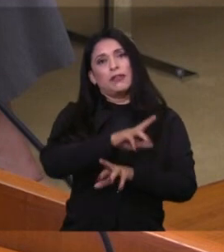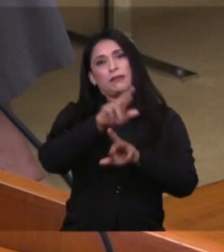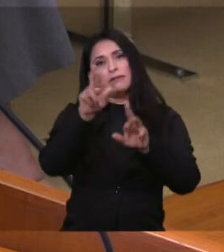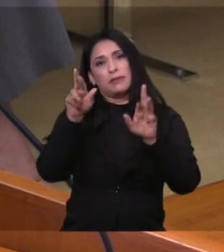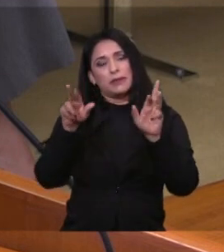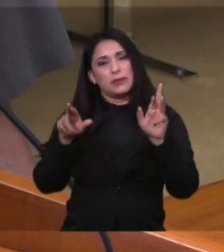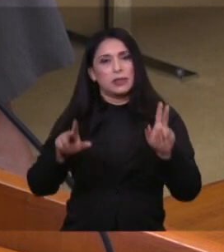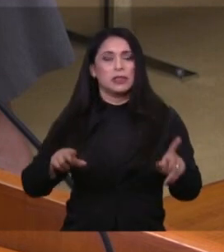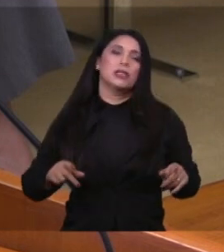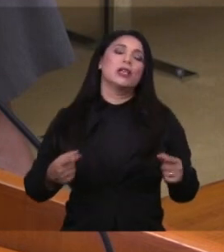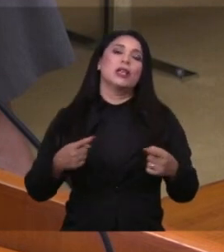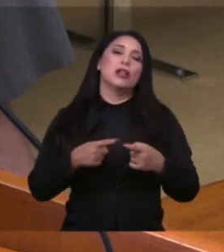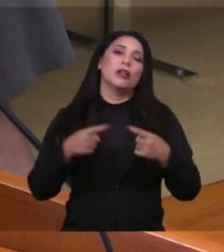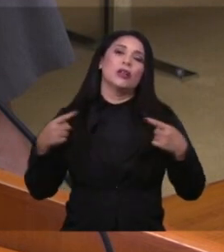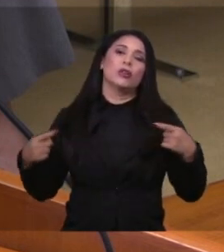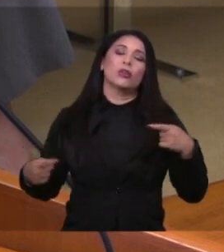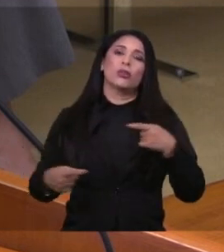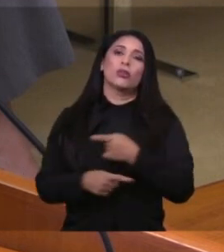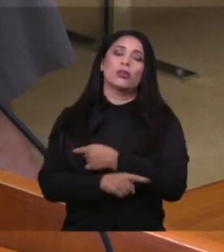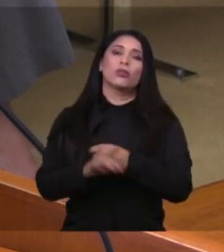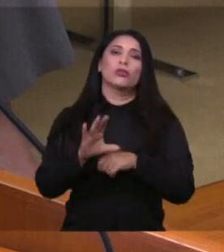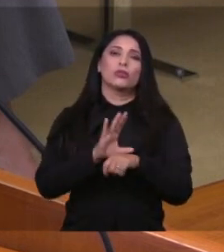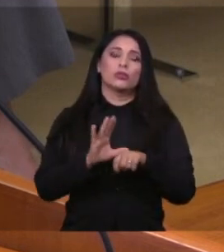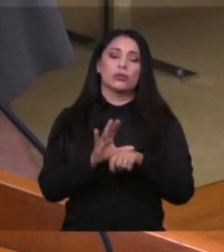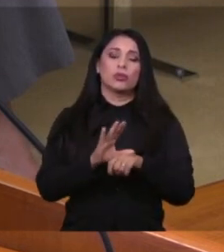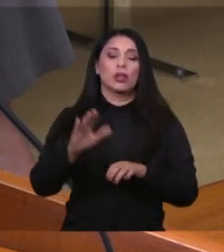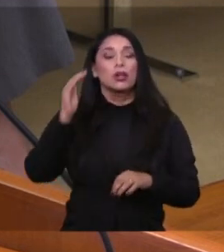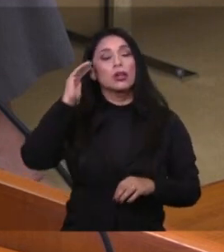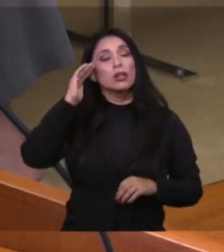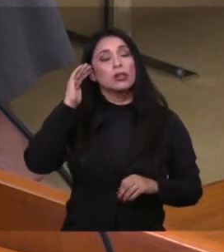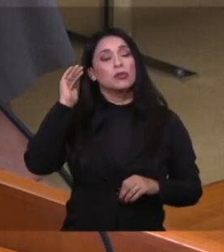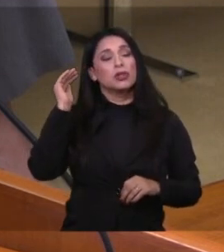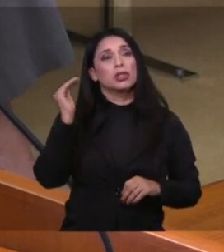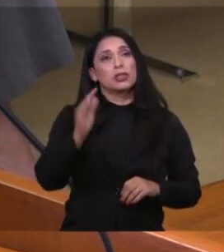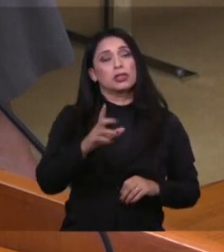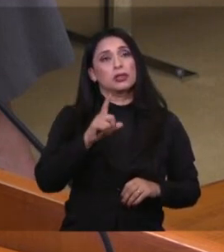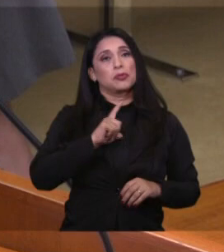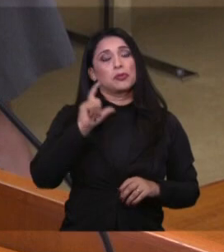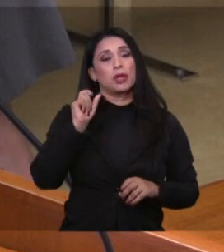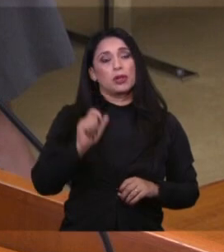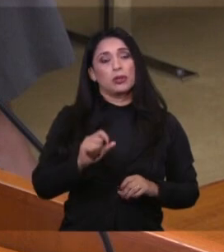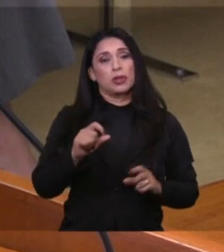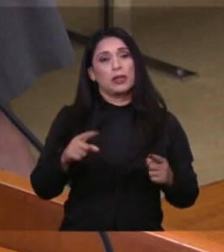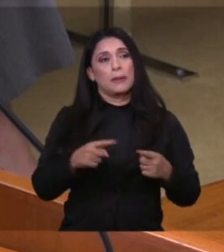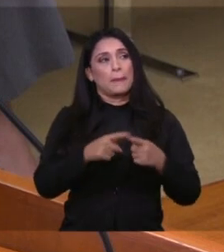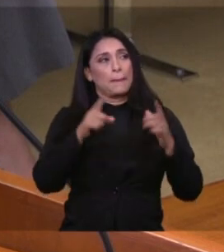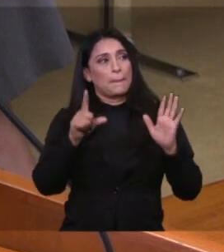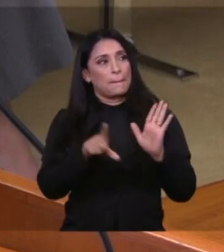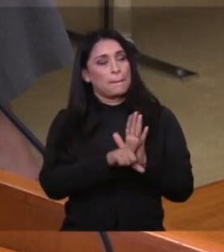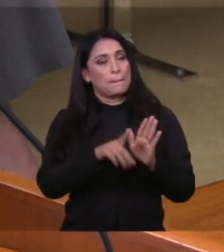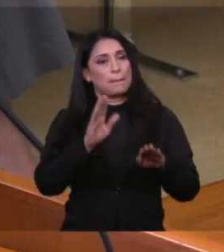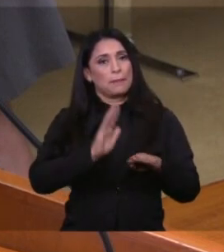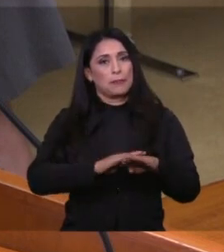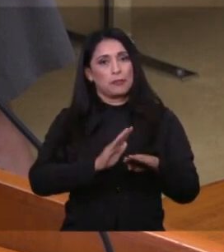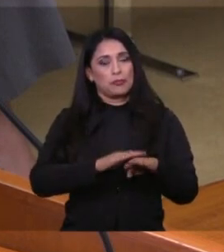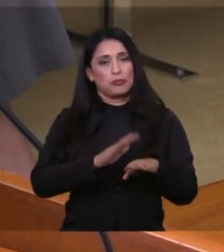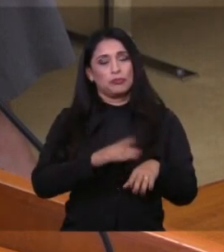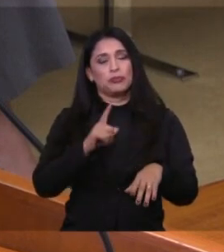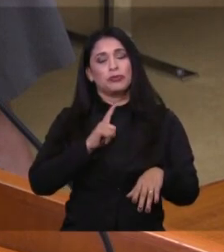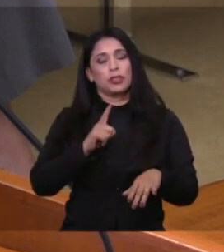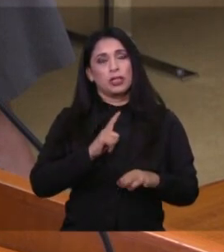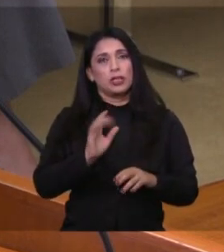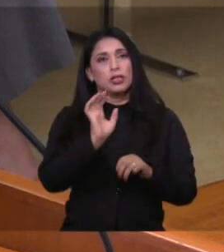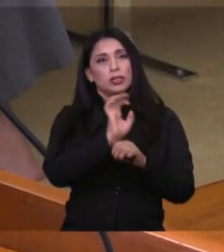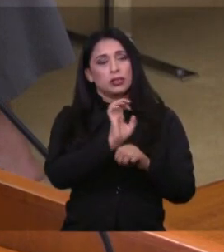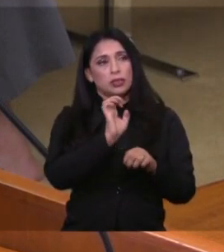violações constitucionais. A principal delas, suprime-se o exercício legítimo da competência tributária dos Estados